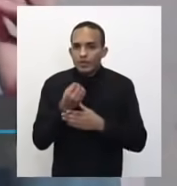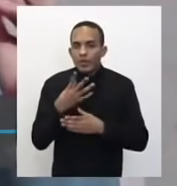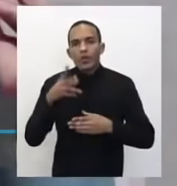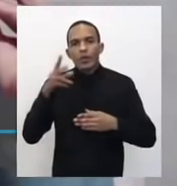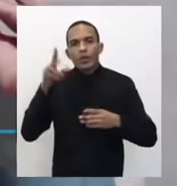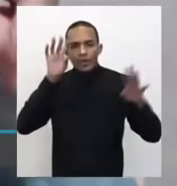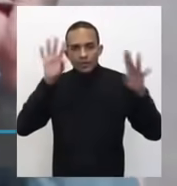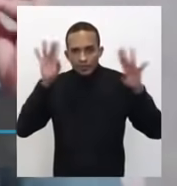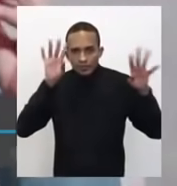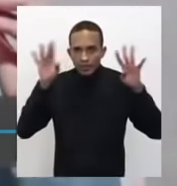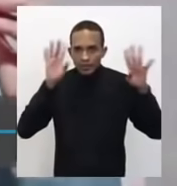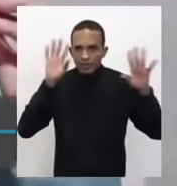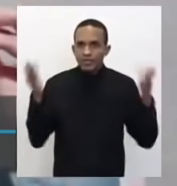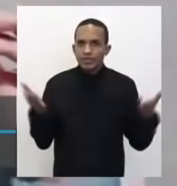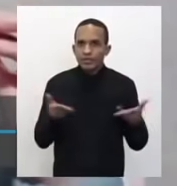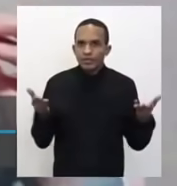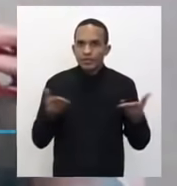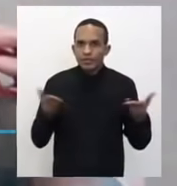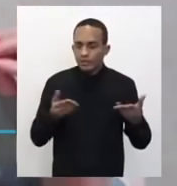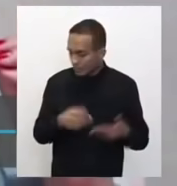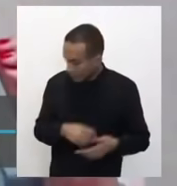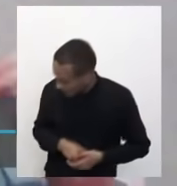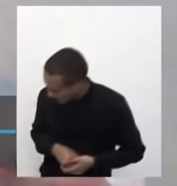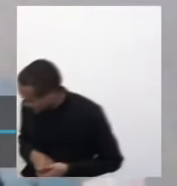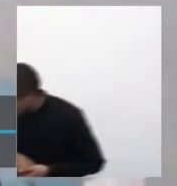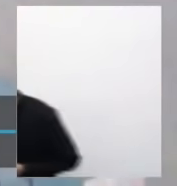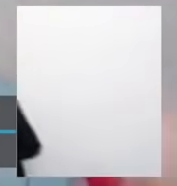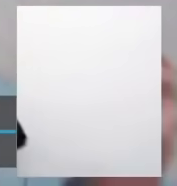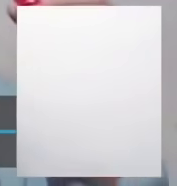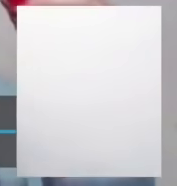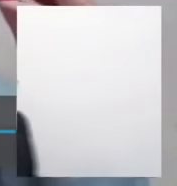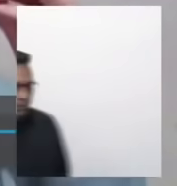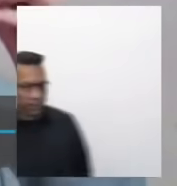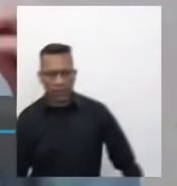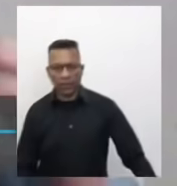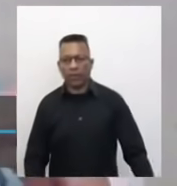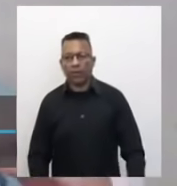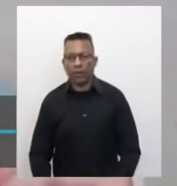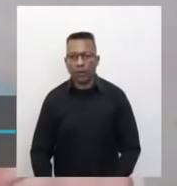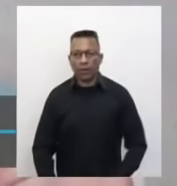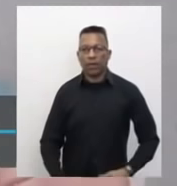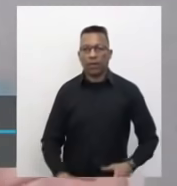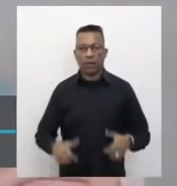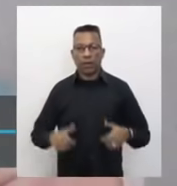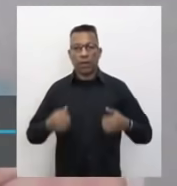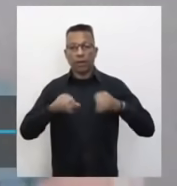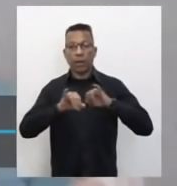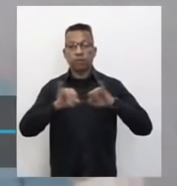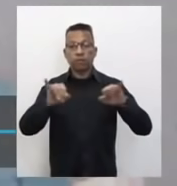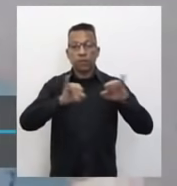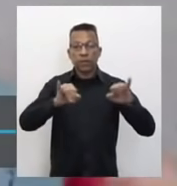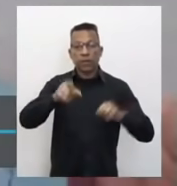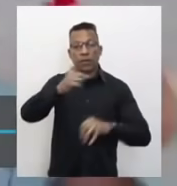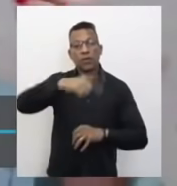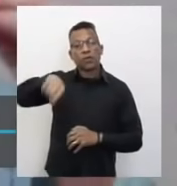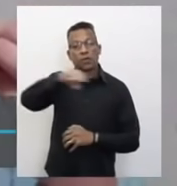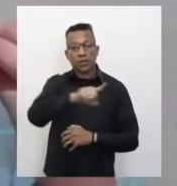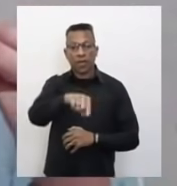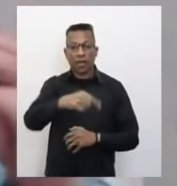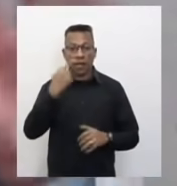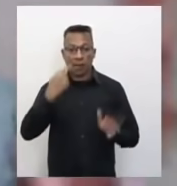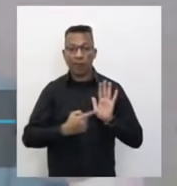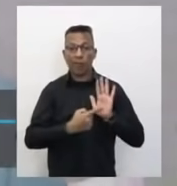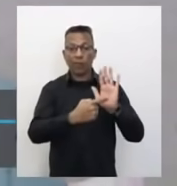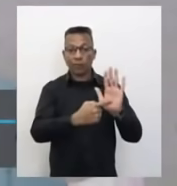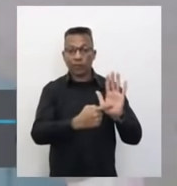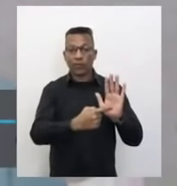repertório da mensagem que ela queria transmitir, do que ela queria transmitir para vocês, e aí ela apresentou lá para